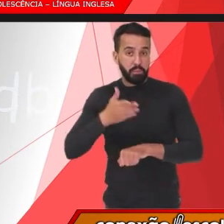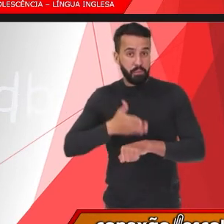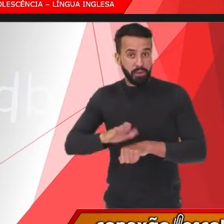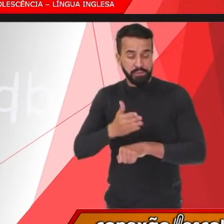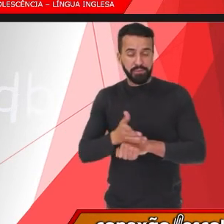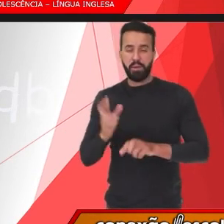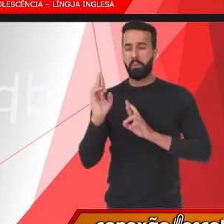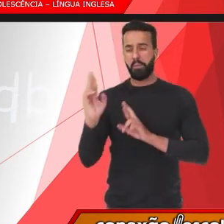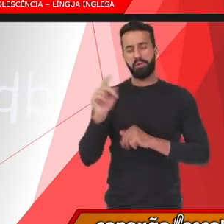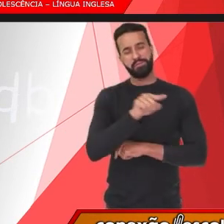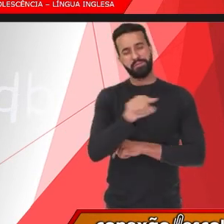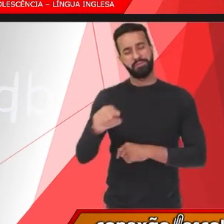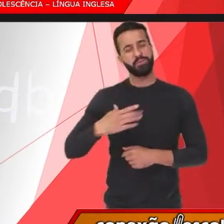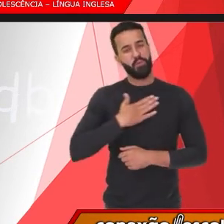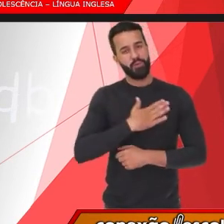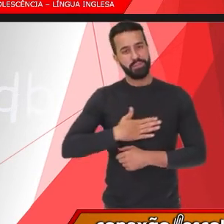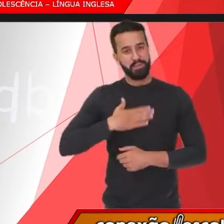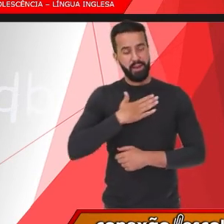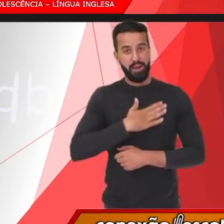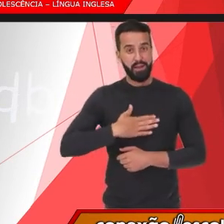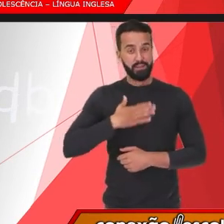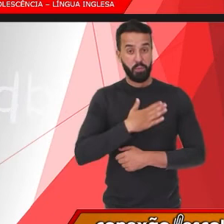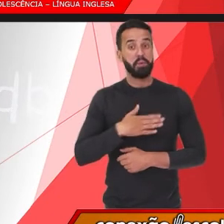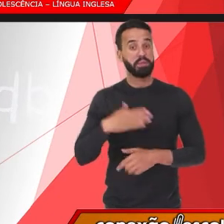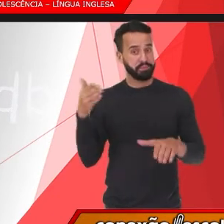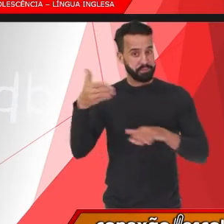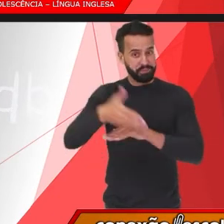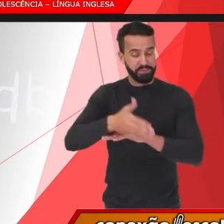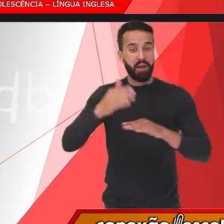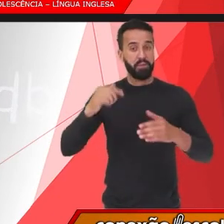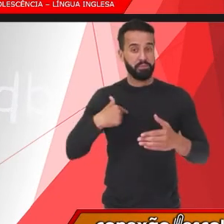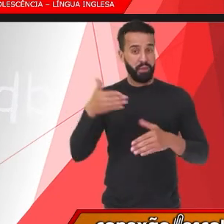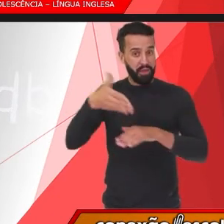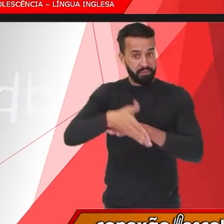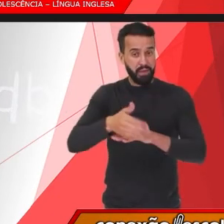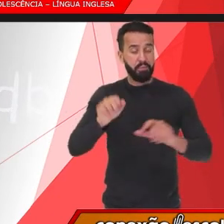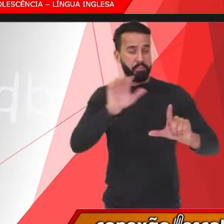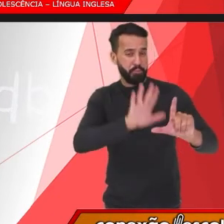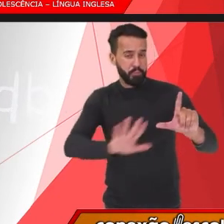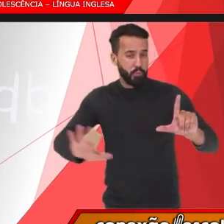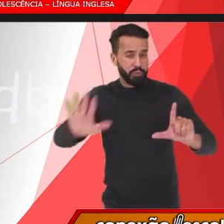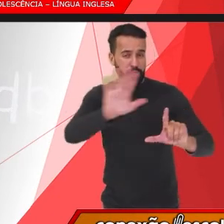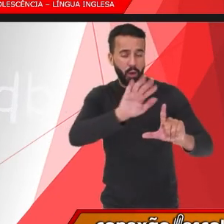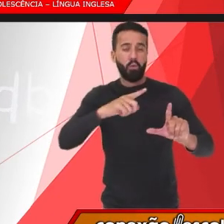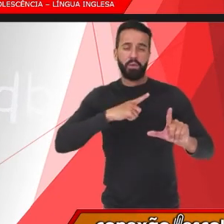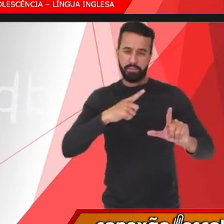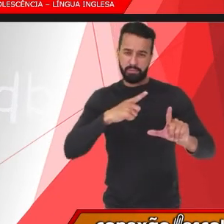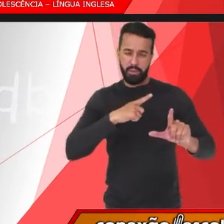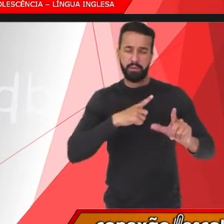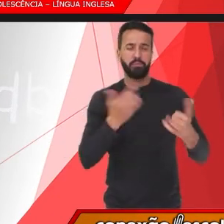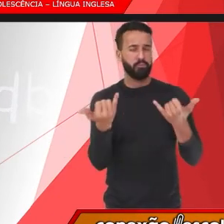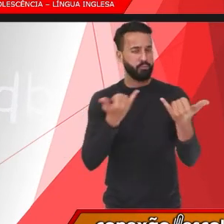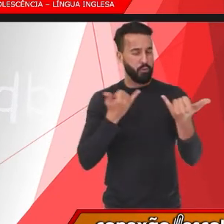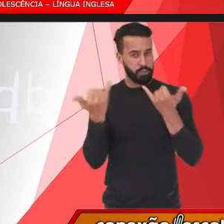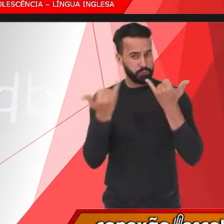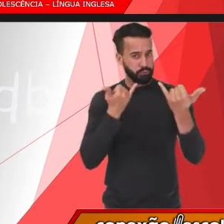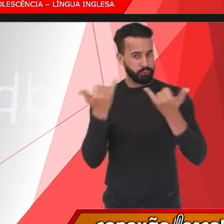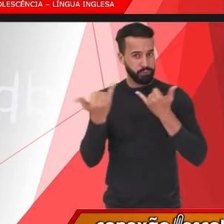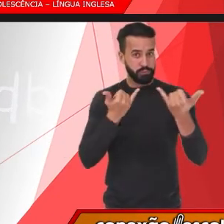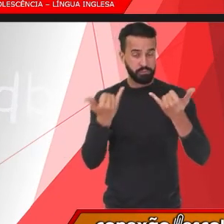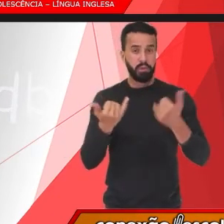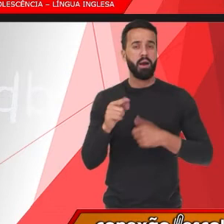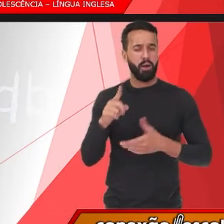que vocês tenham gostado. Não se esqueça de acessar o portal, porque nós temos esse conteúdo lá na íntegra. Qualquer dúvida, olha,